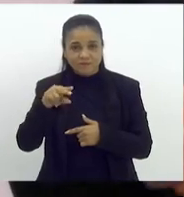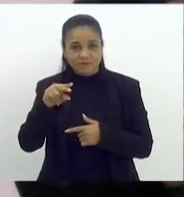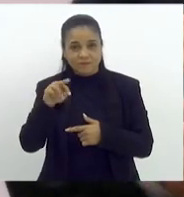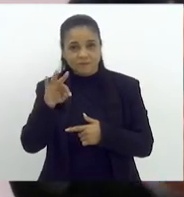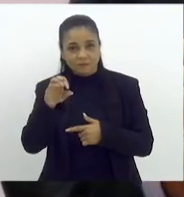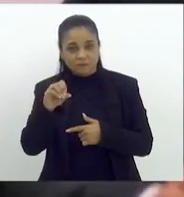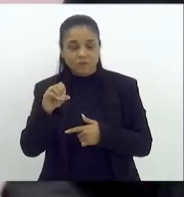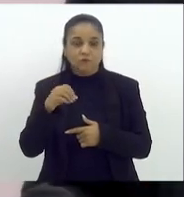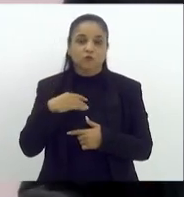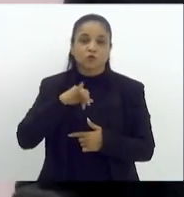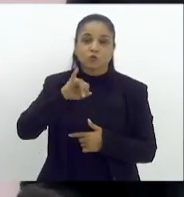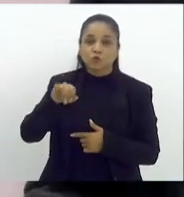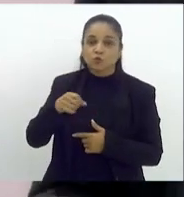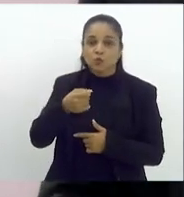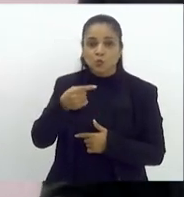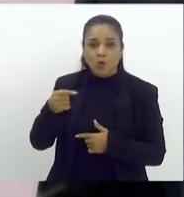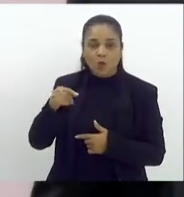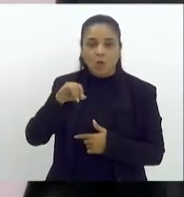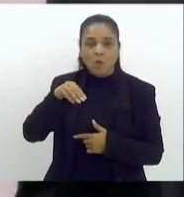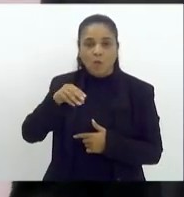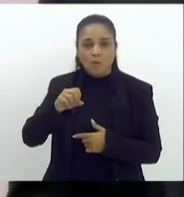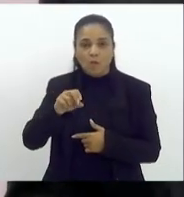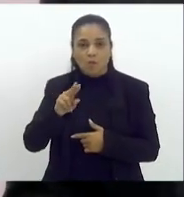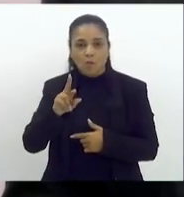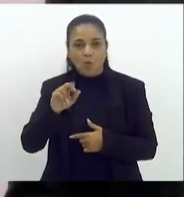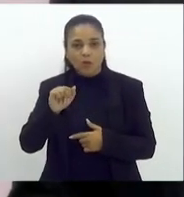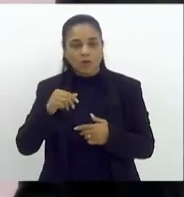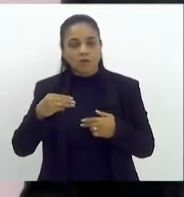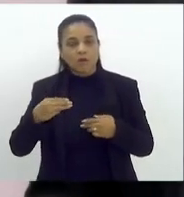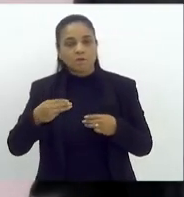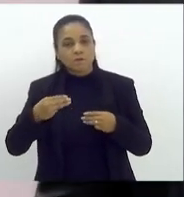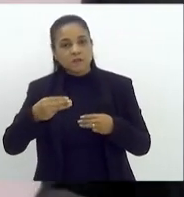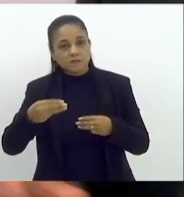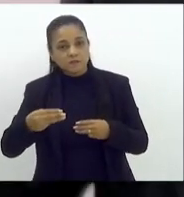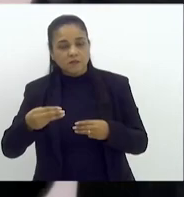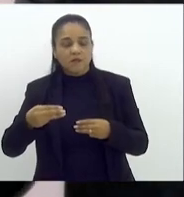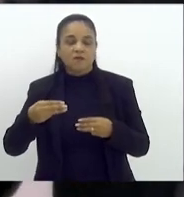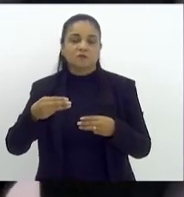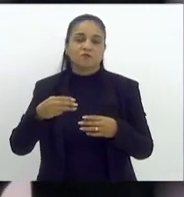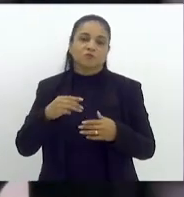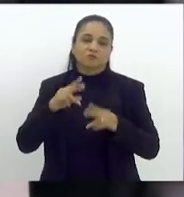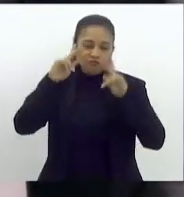João Moura que é assessor do Ministério dos direitos humanos